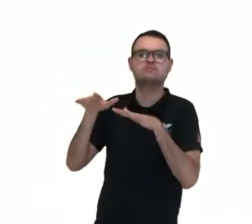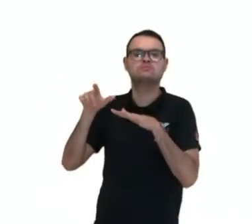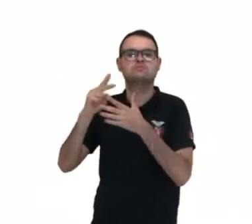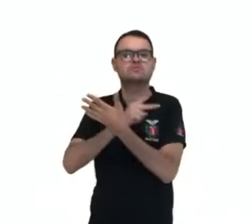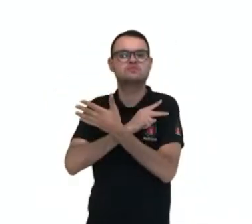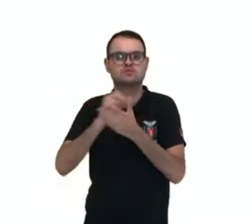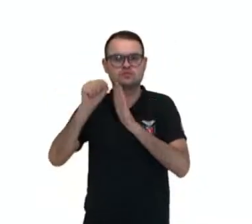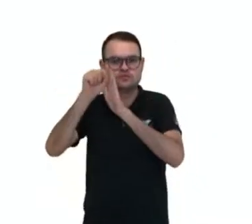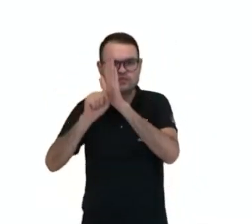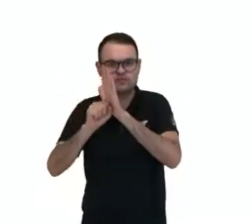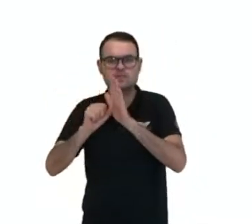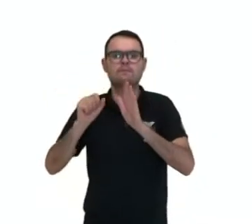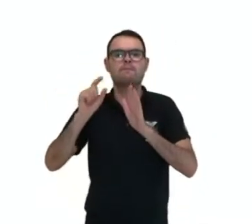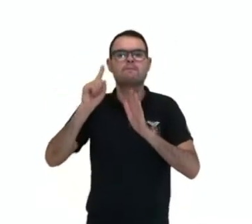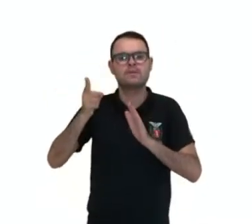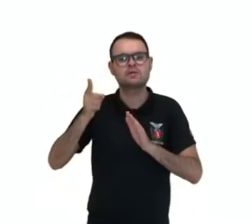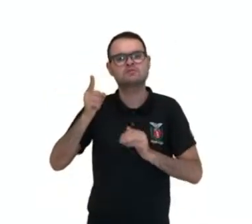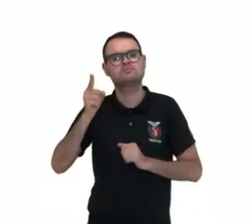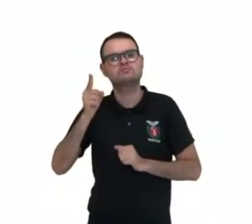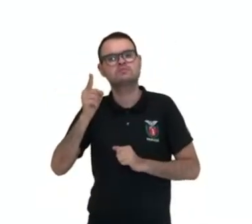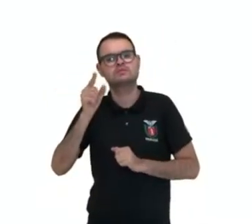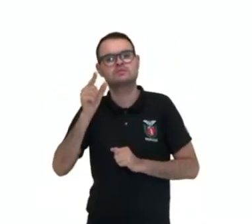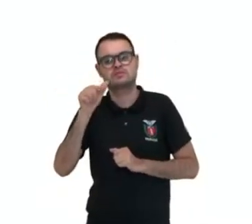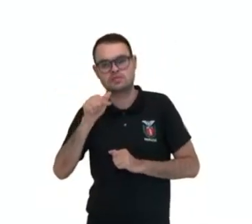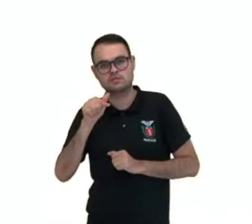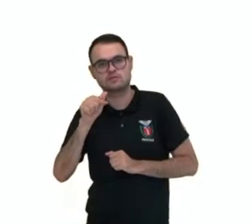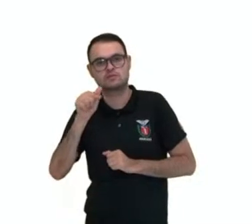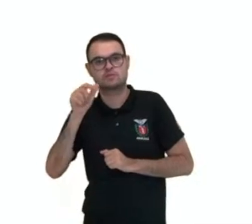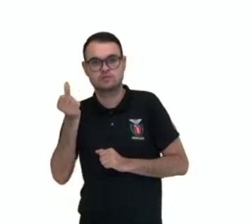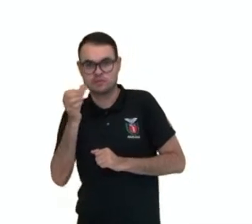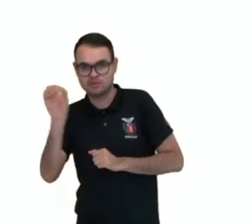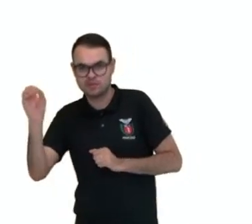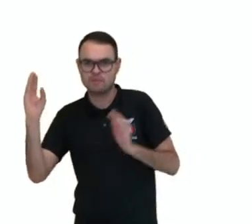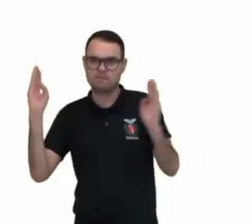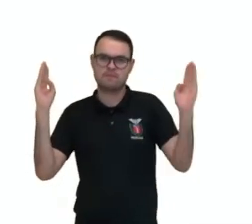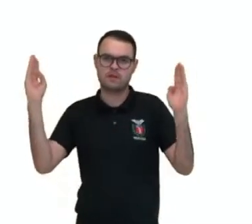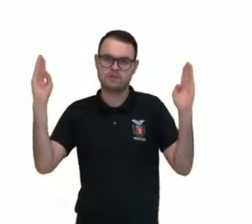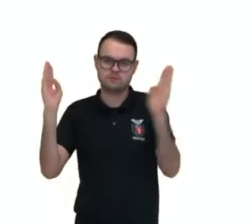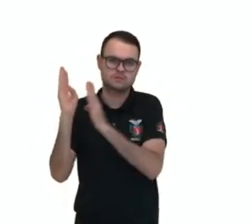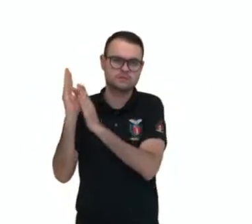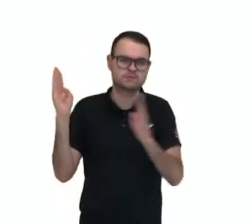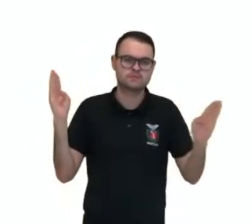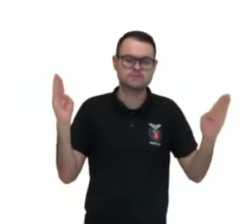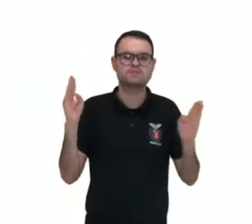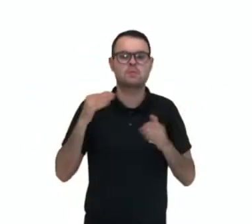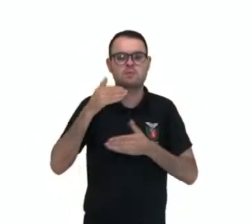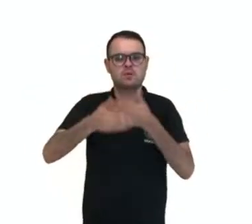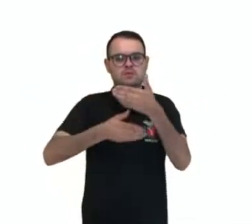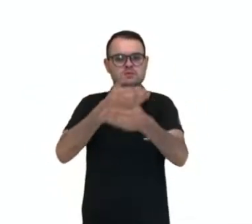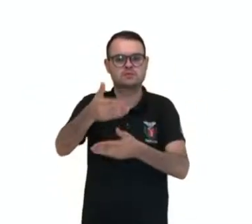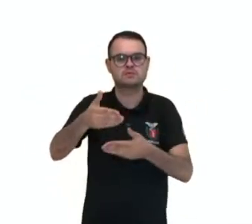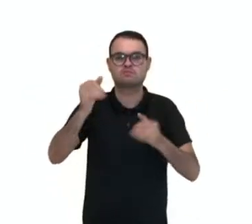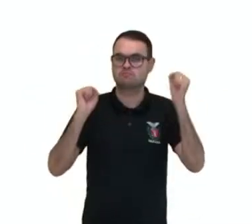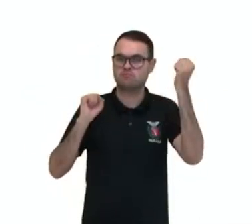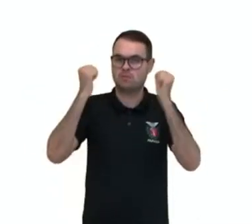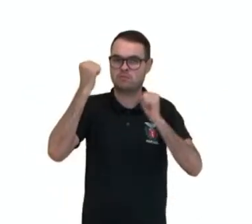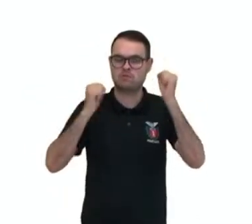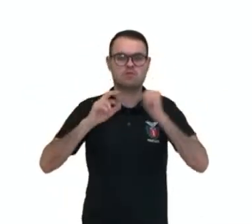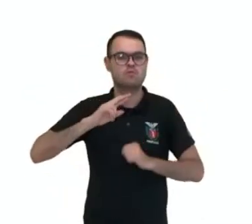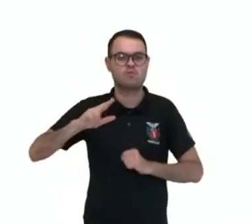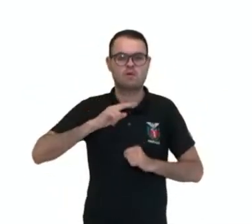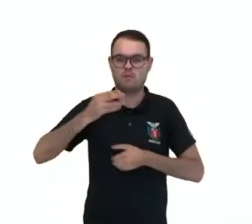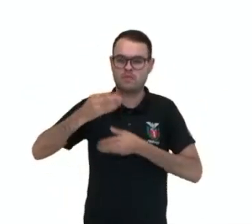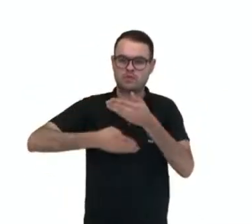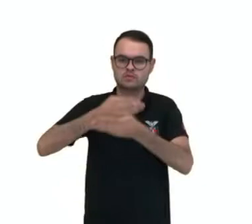por volta de 1760. Lembrando que o processo que desenvolveu a industrialização não foi um processo